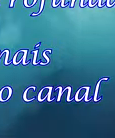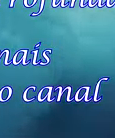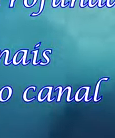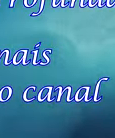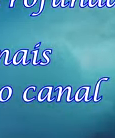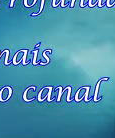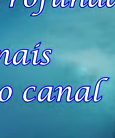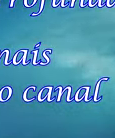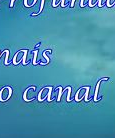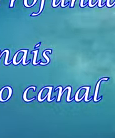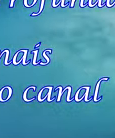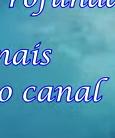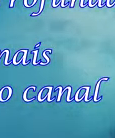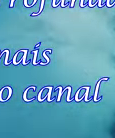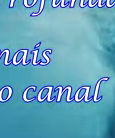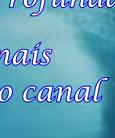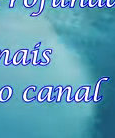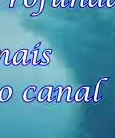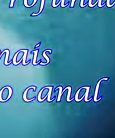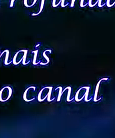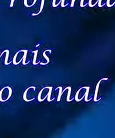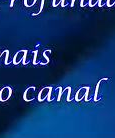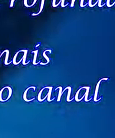tu és santo